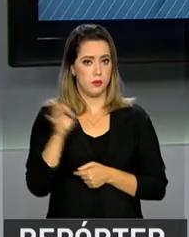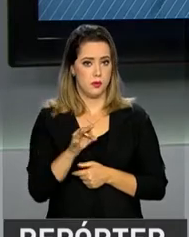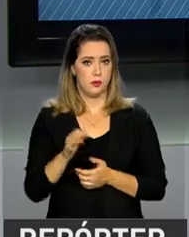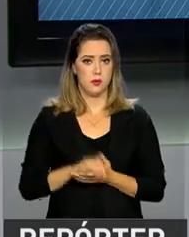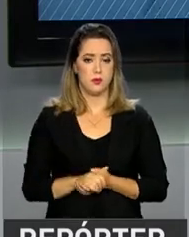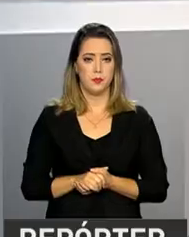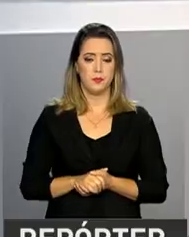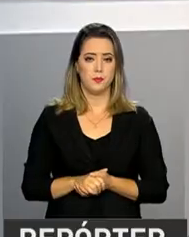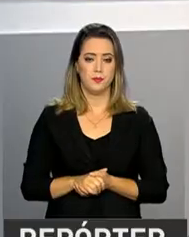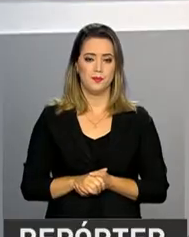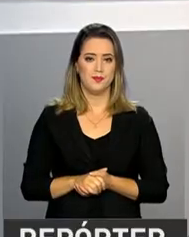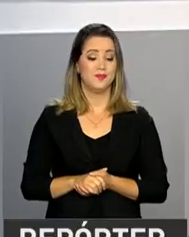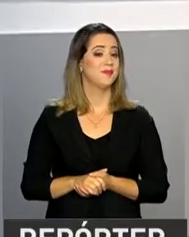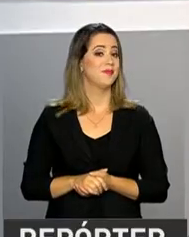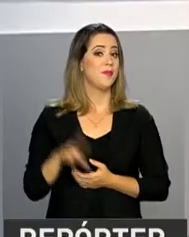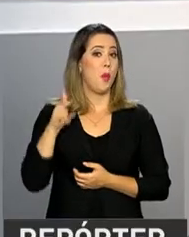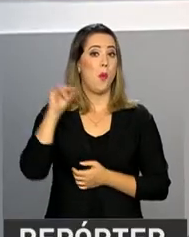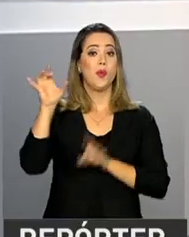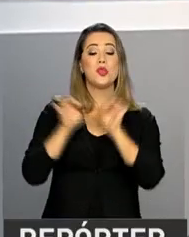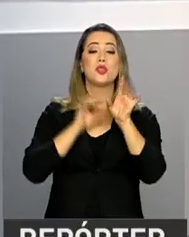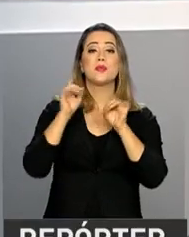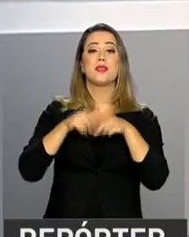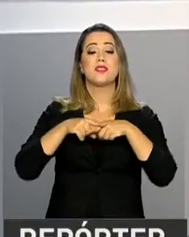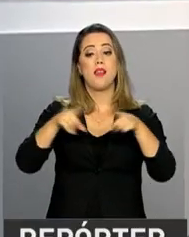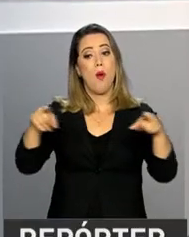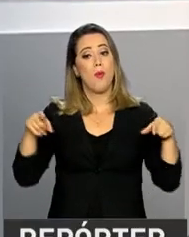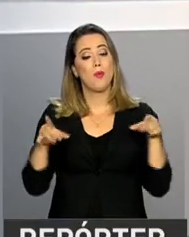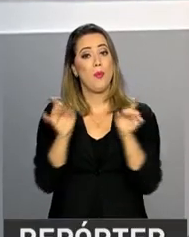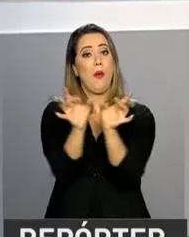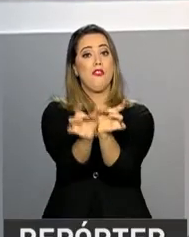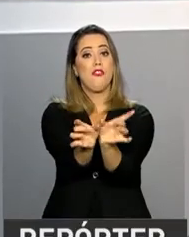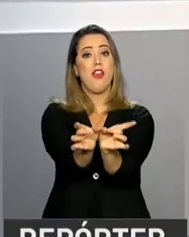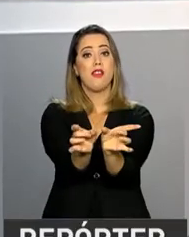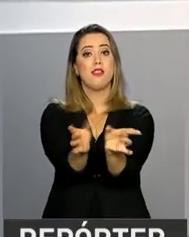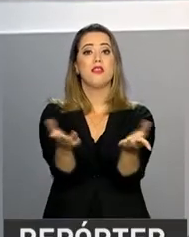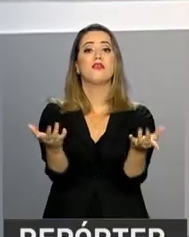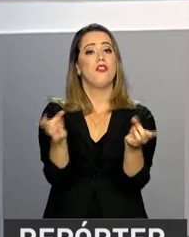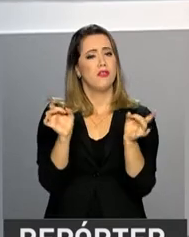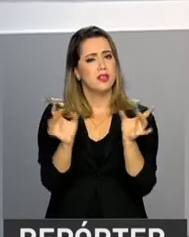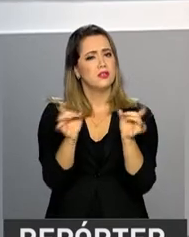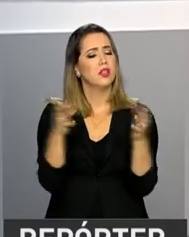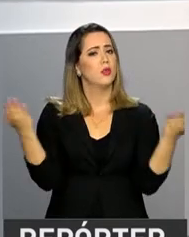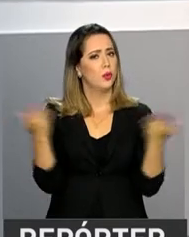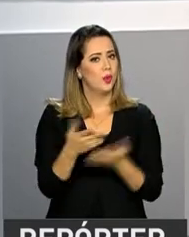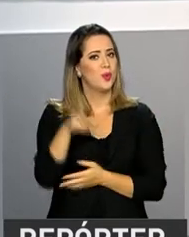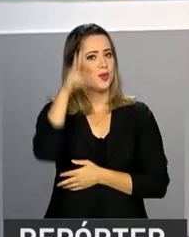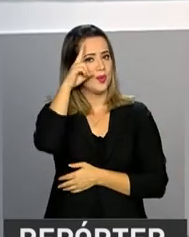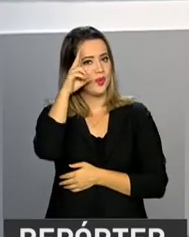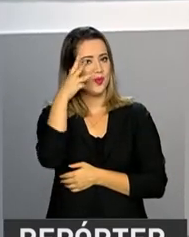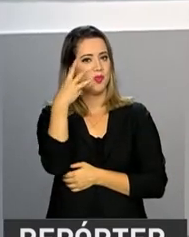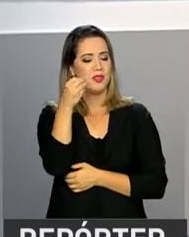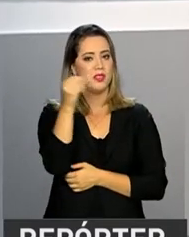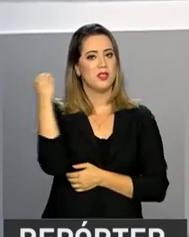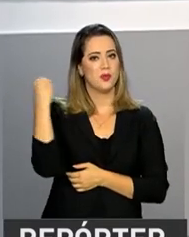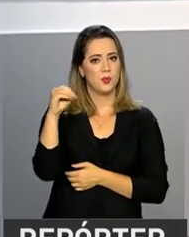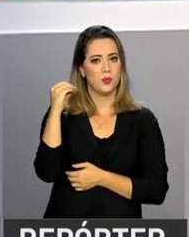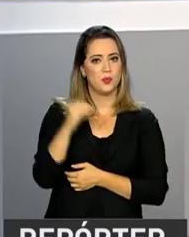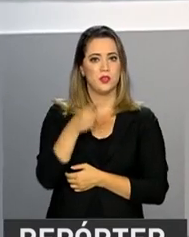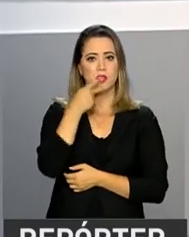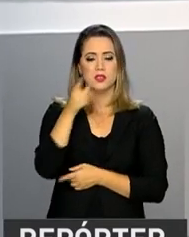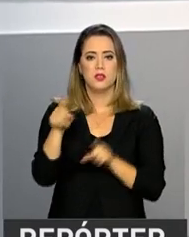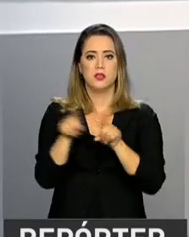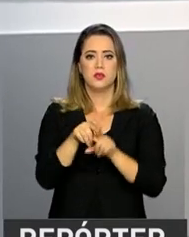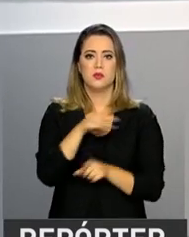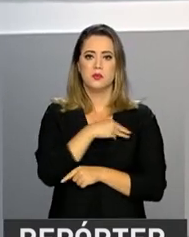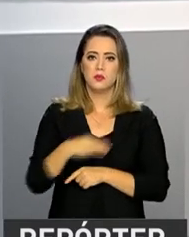cento o dia do comerciário é comemorado nesta segunda feira 30 de outubro e e segundo o ministério do trabalho os